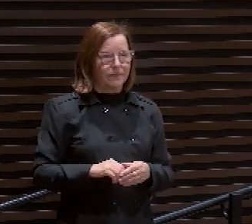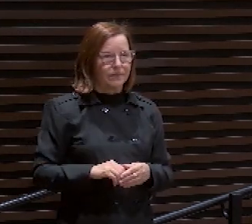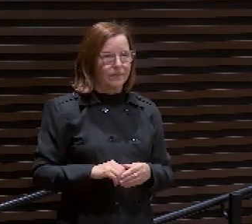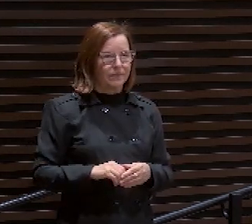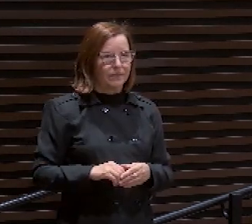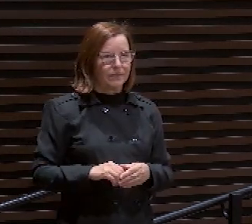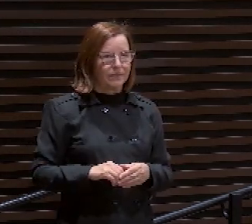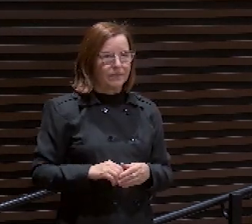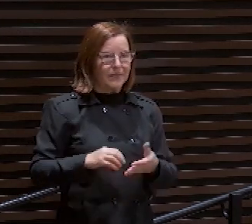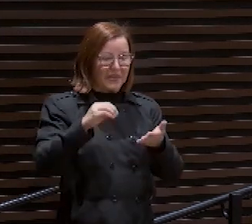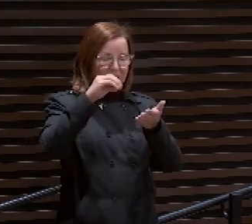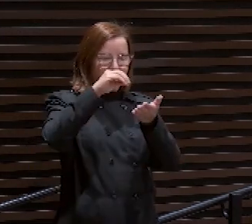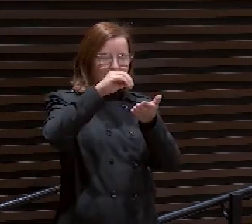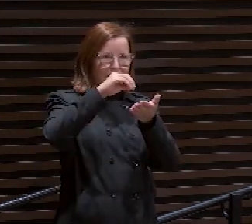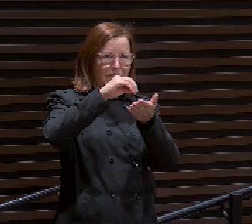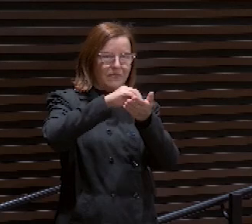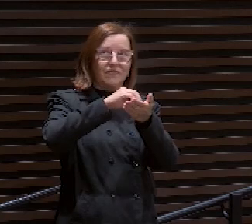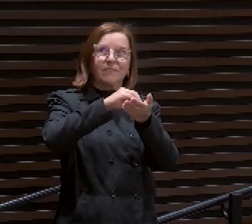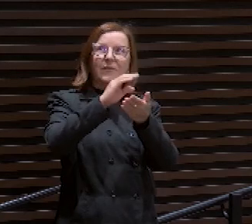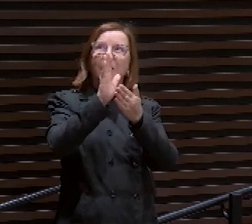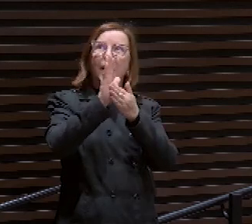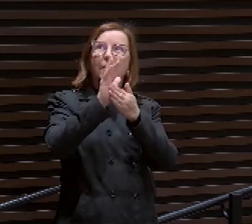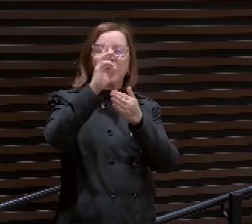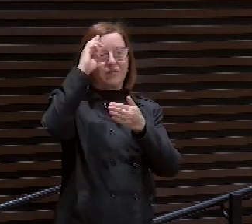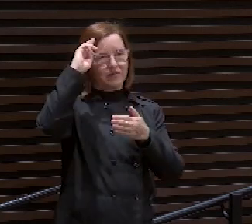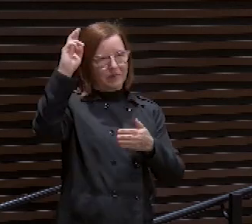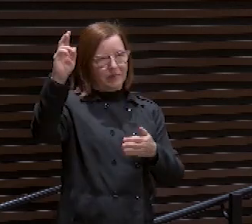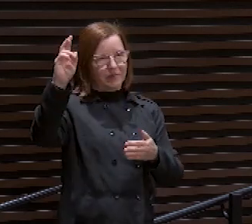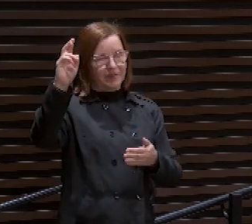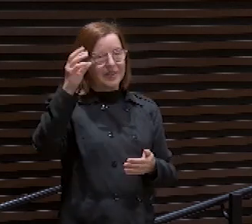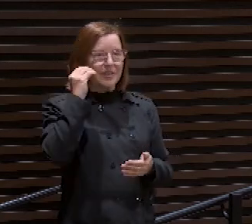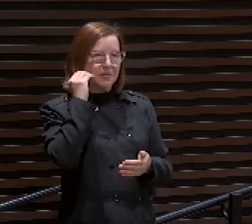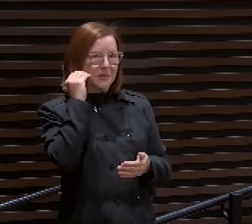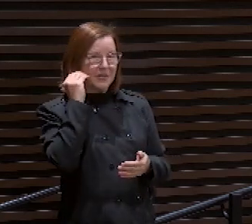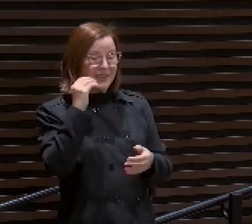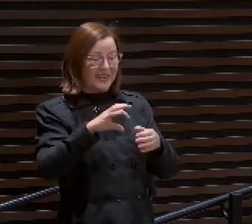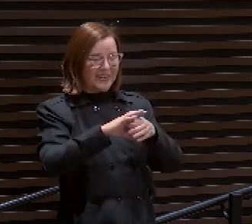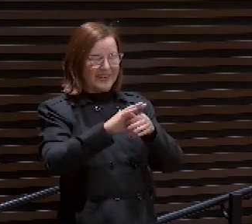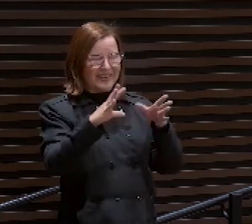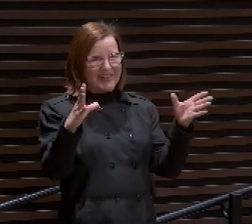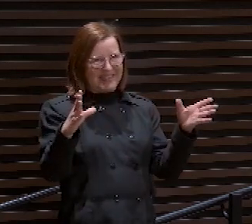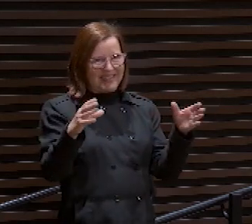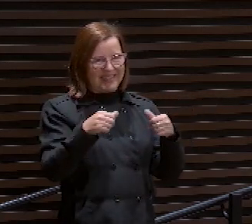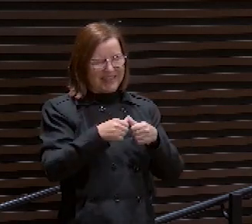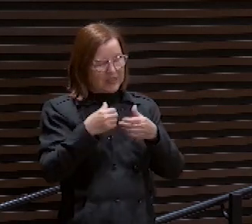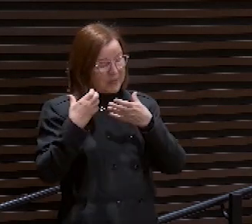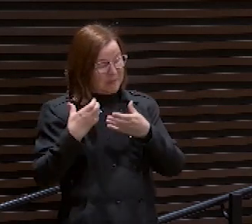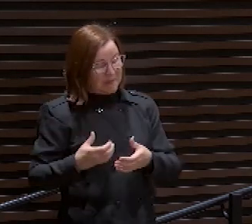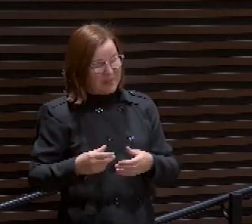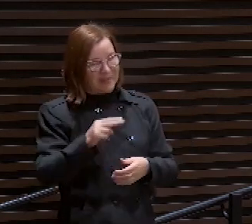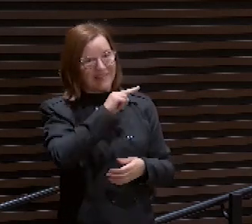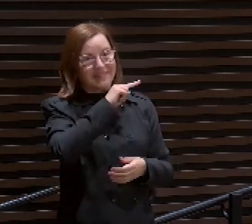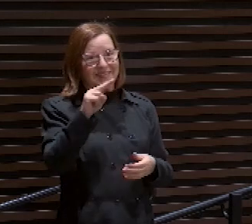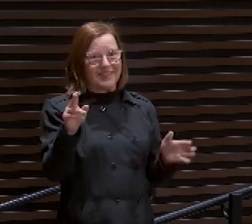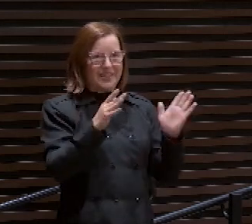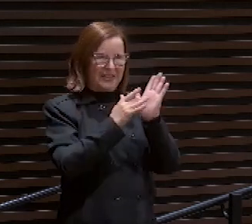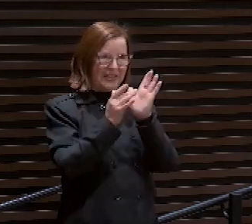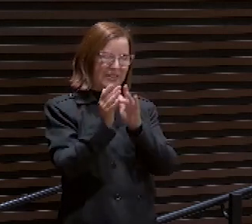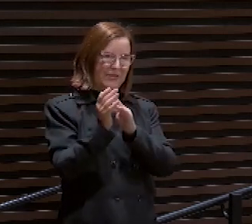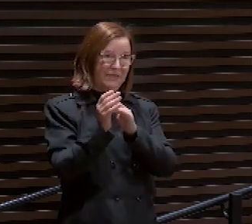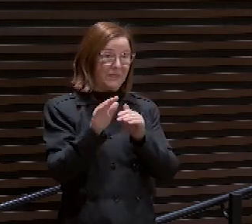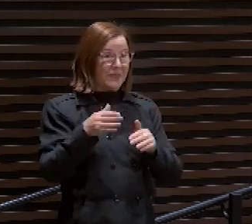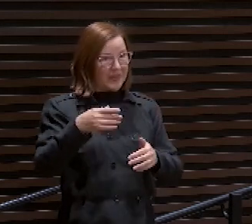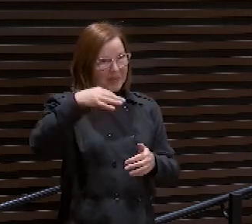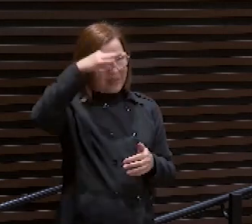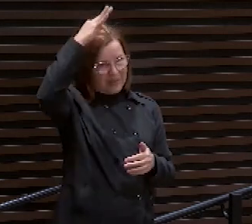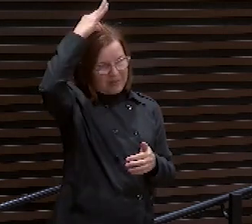Entregue essa causa ao Senhor. E experimente a libertação desse fardo em nome de Jesus. Então o Espírito Santo